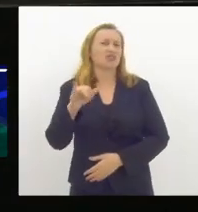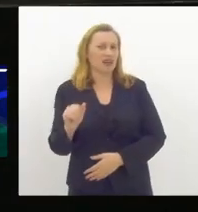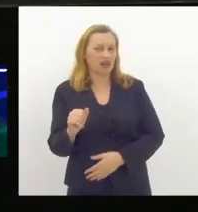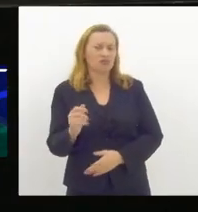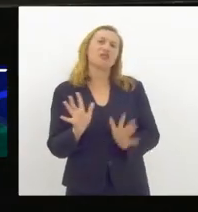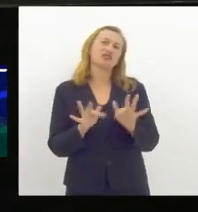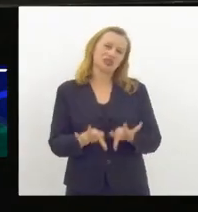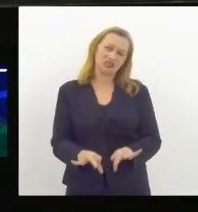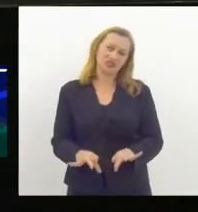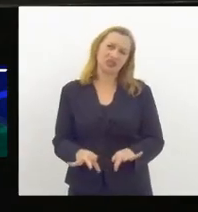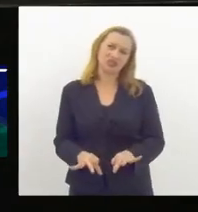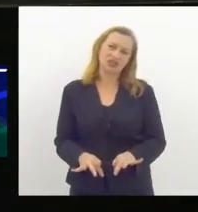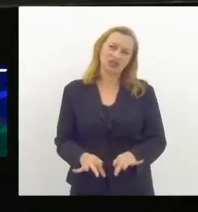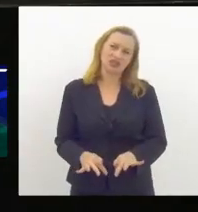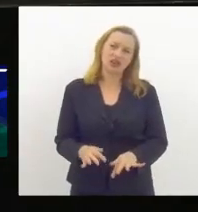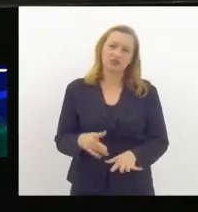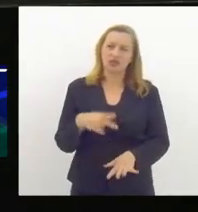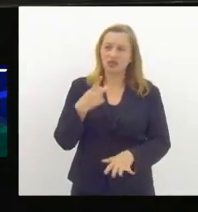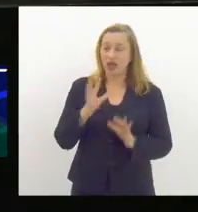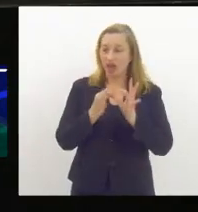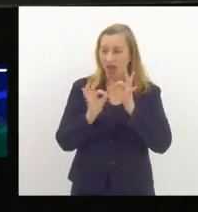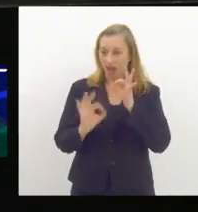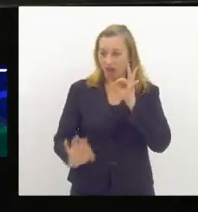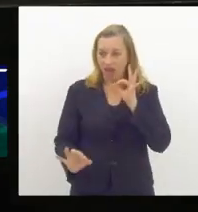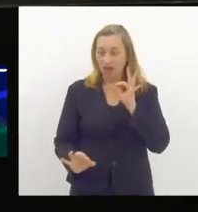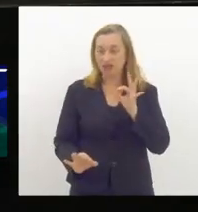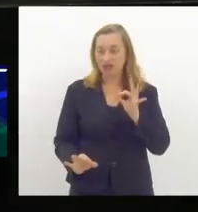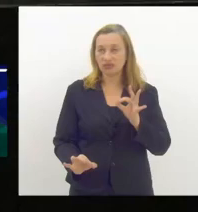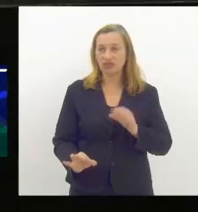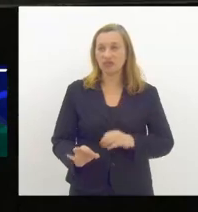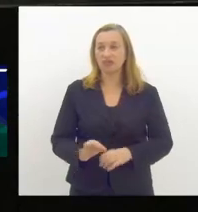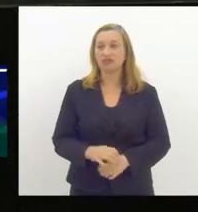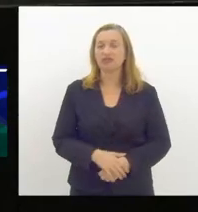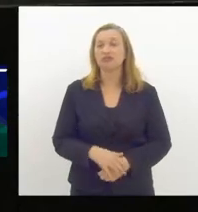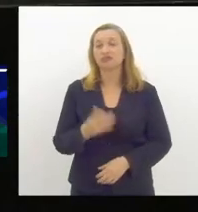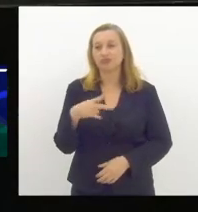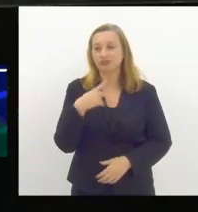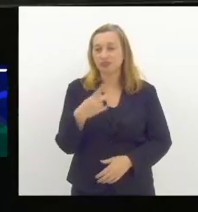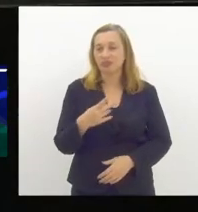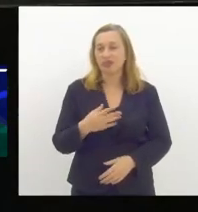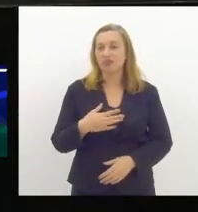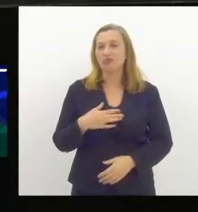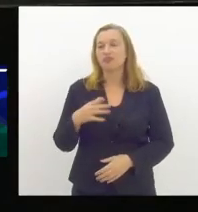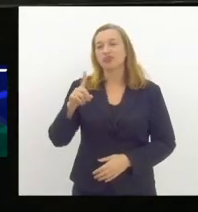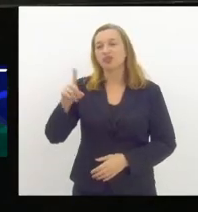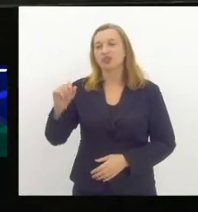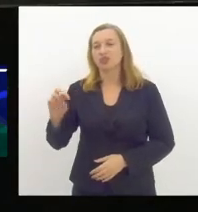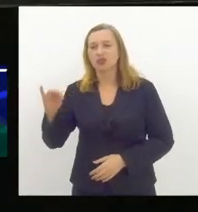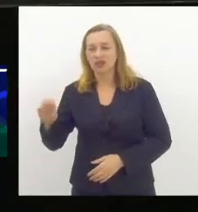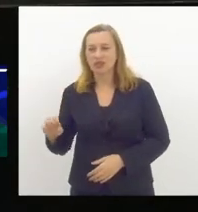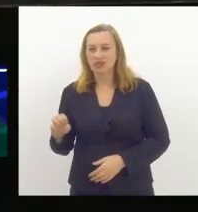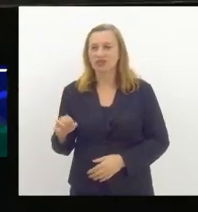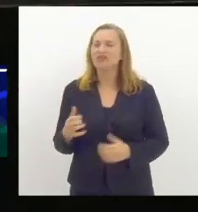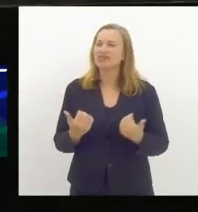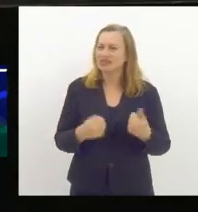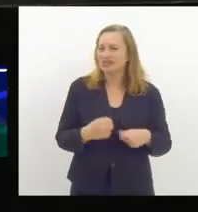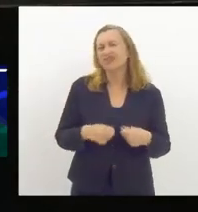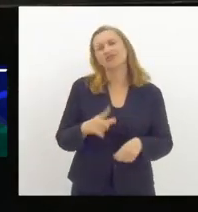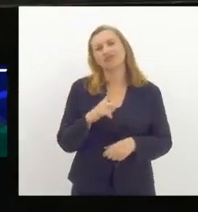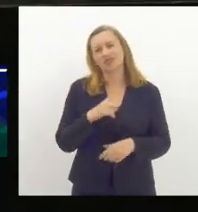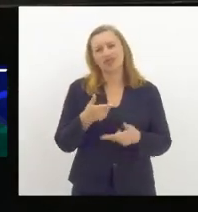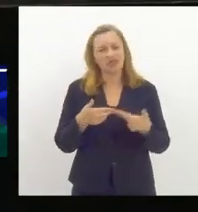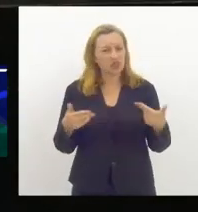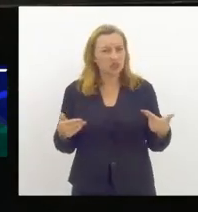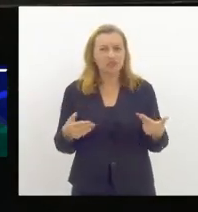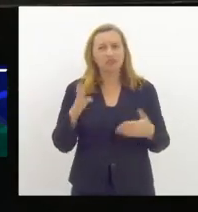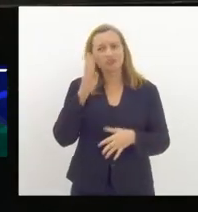Jordão tá encerrar já que a minha fala foi longa dizer que a minha região lá na zona leste carece de muita coisa